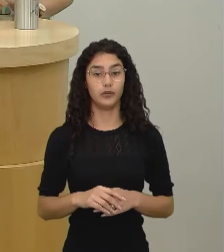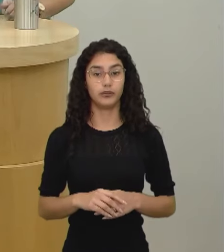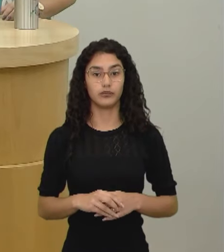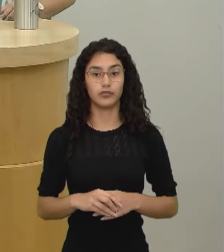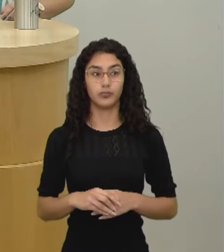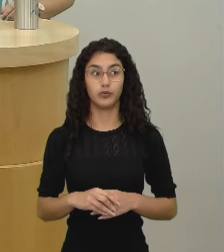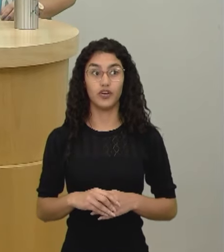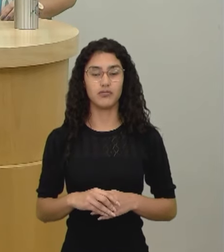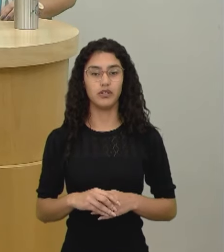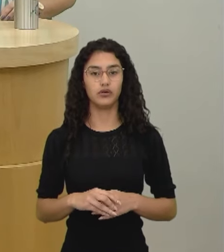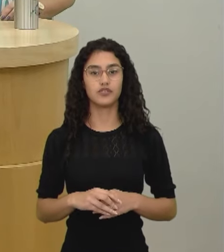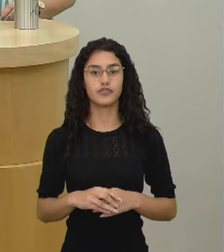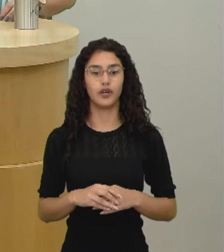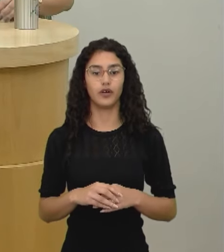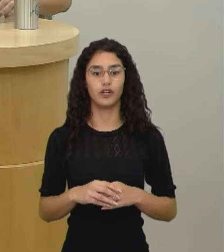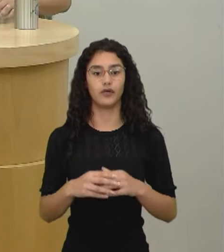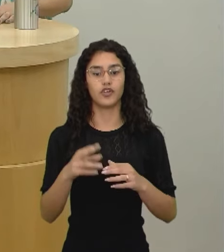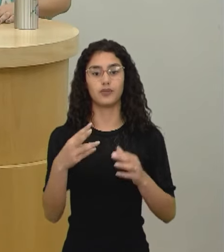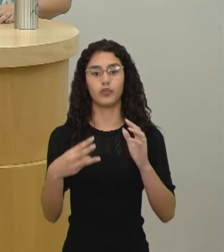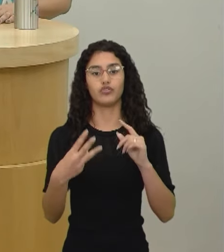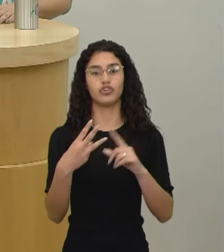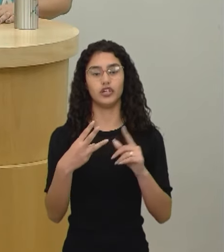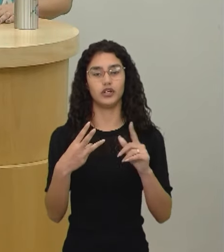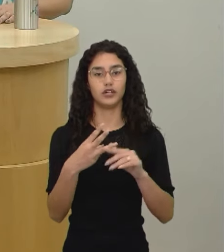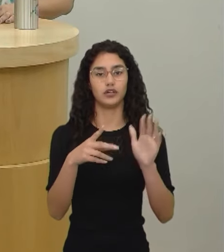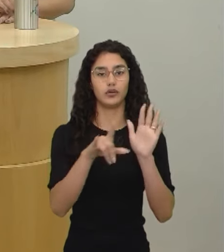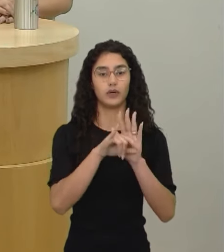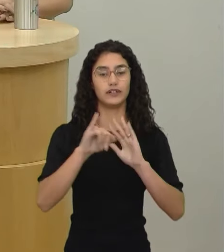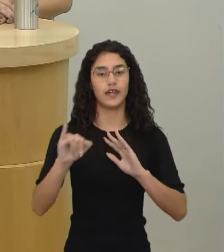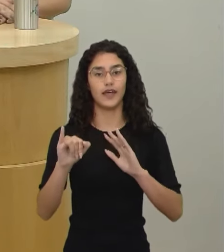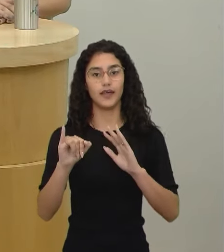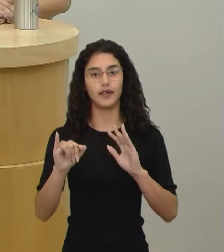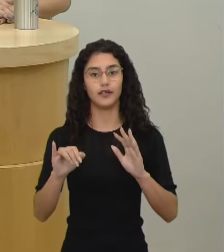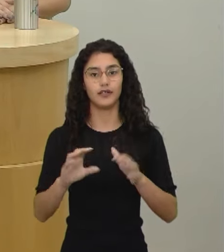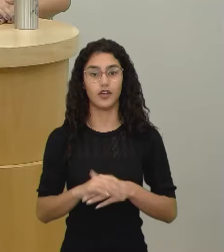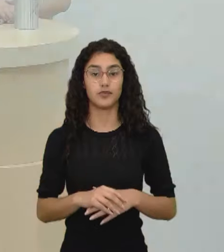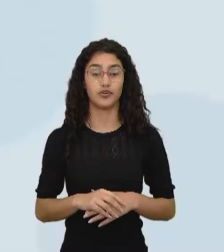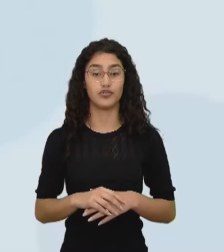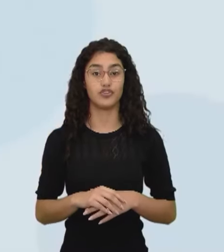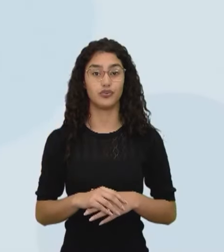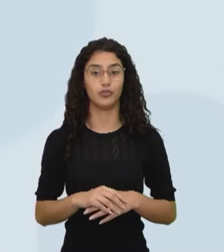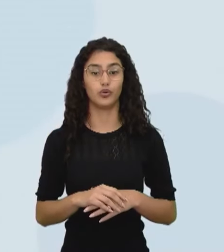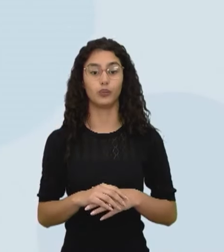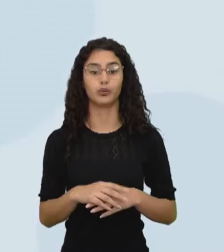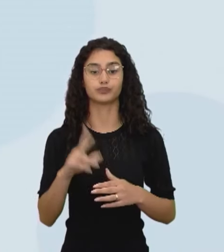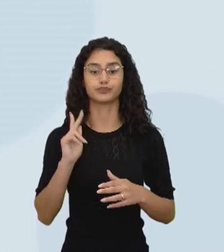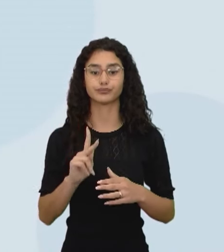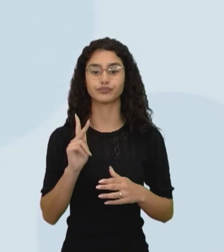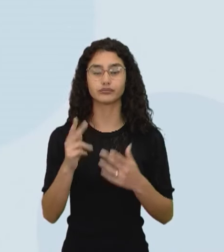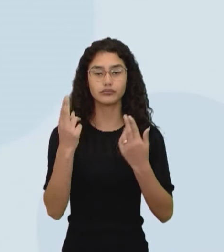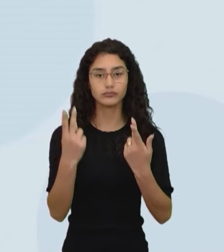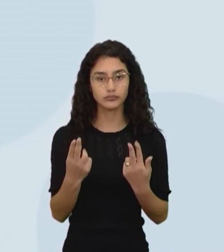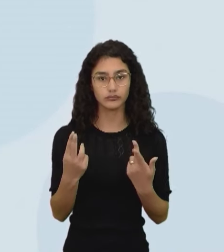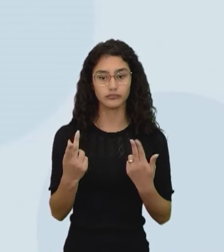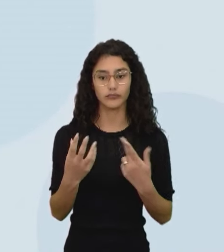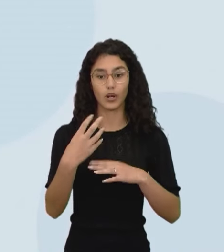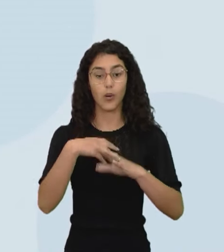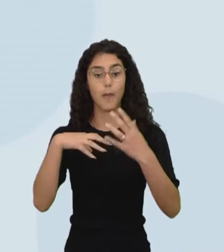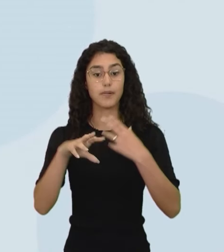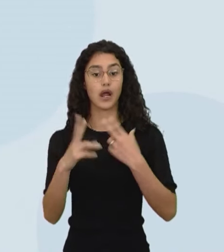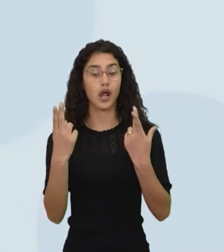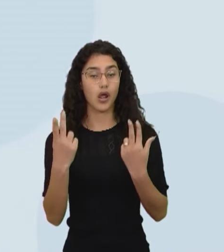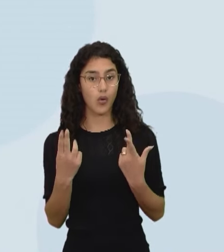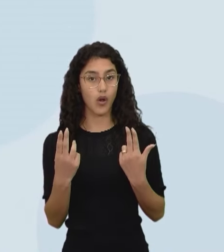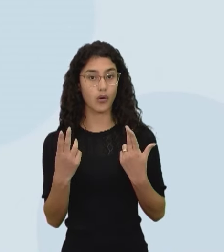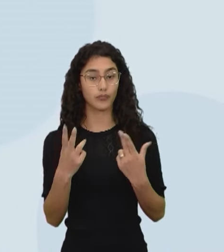perfeito, né? E vamos para a terceira lei, que é toda ação há sempre uma reação oposta e de igual